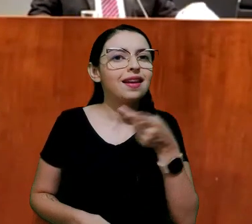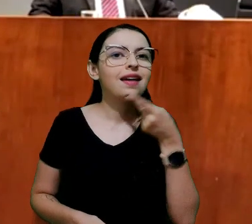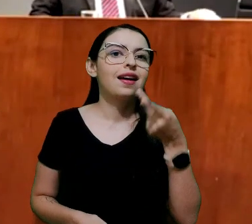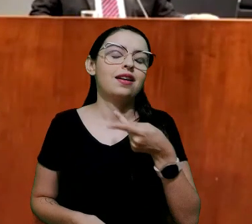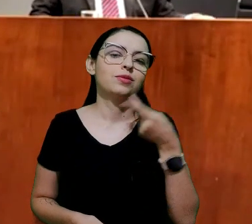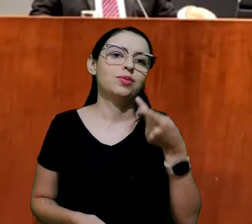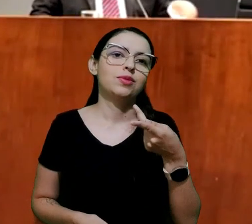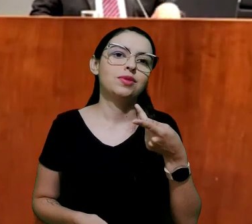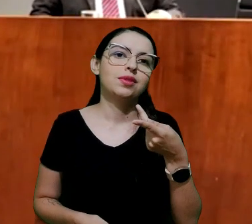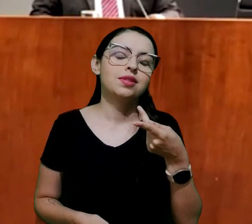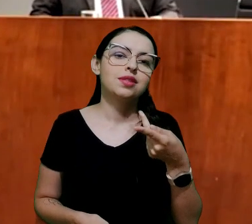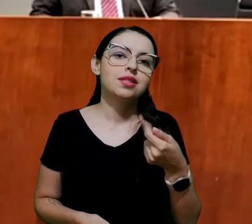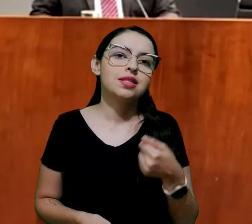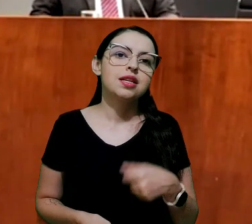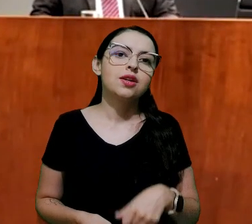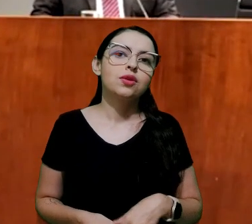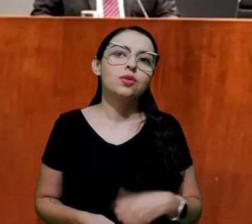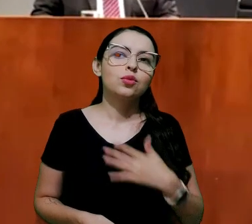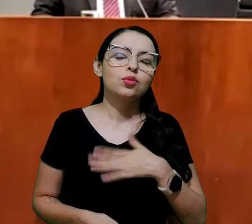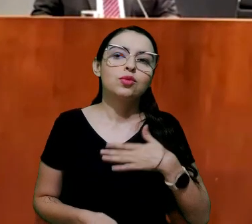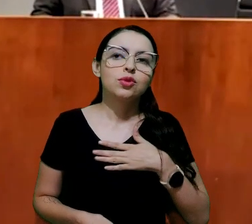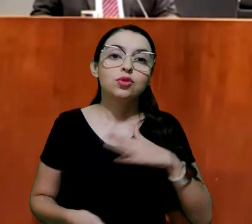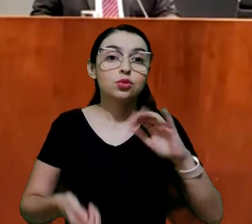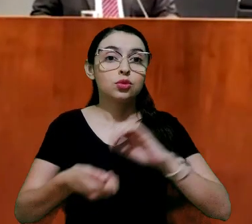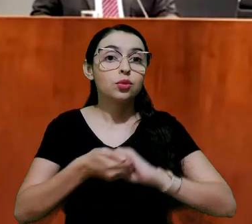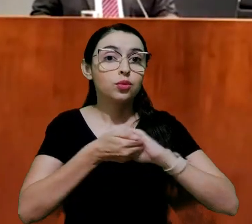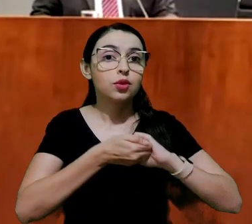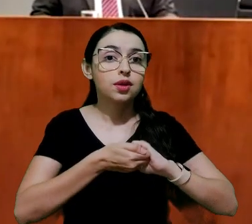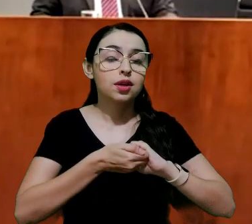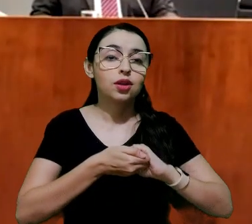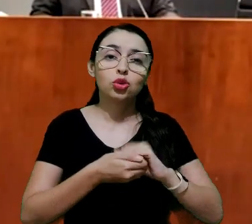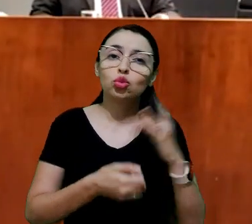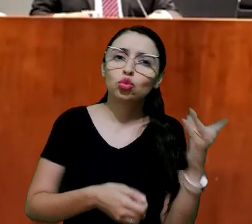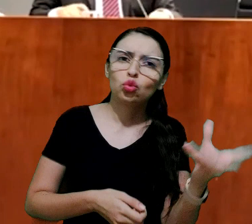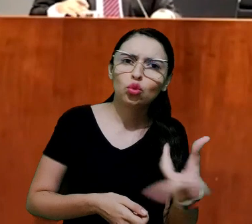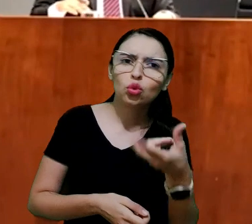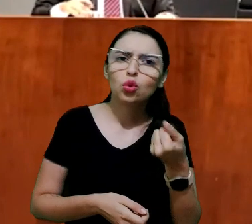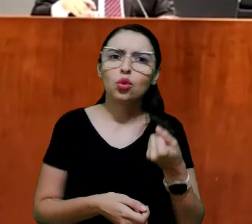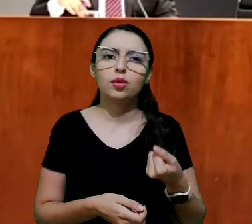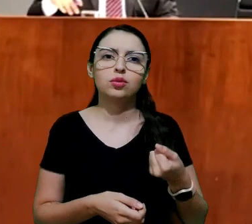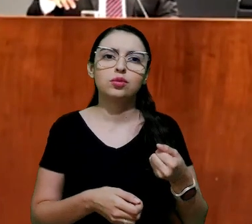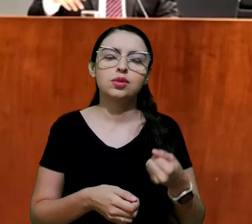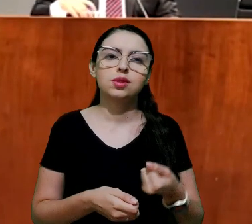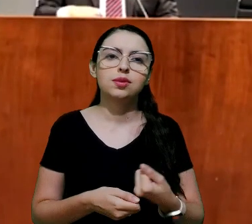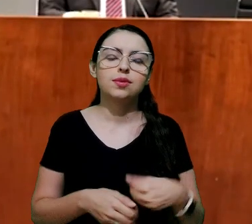de cumprimentar a todos também, na pessoa da professora Maria Helena